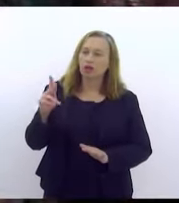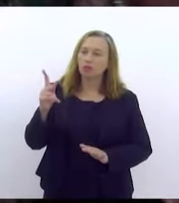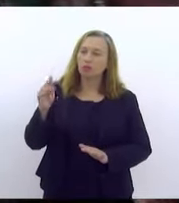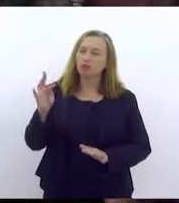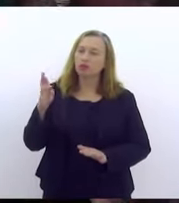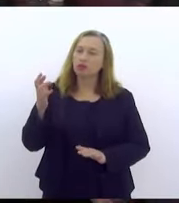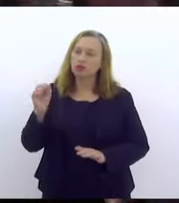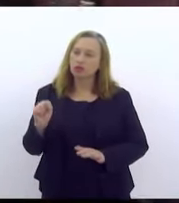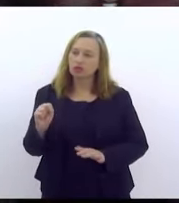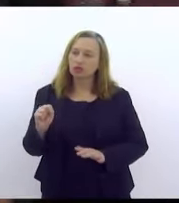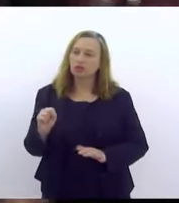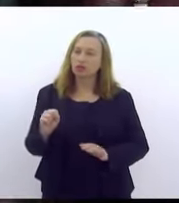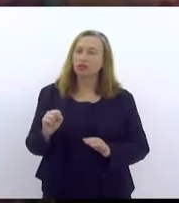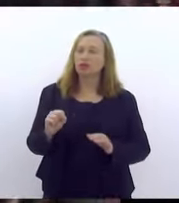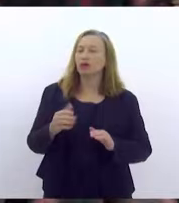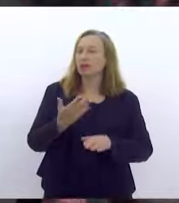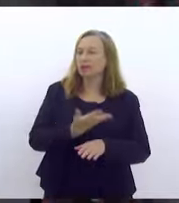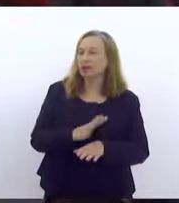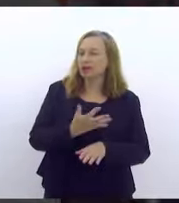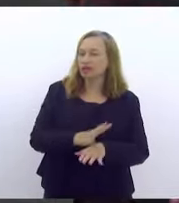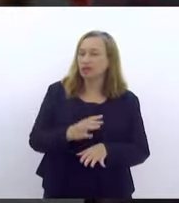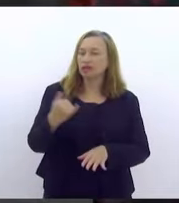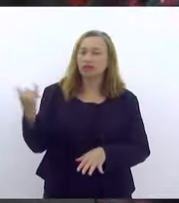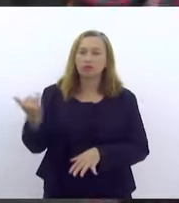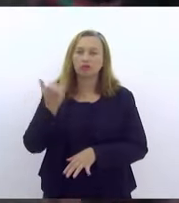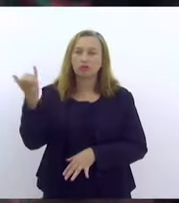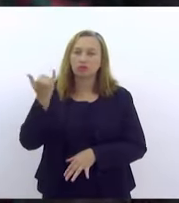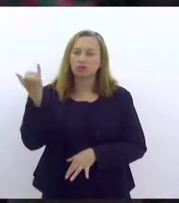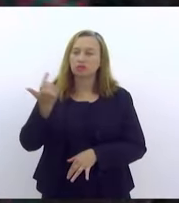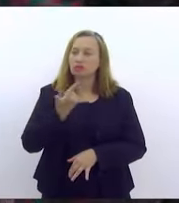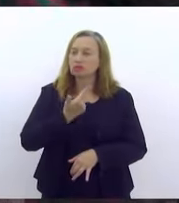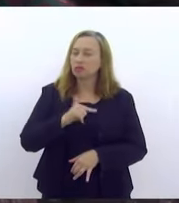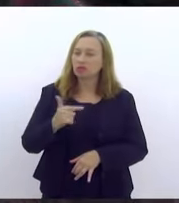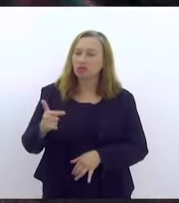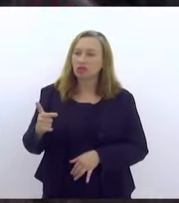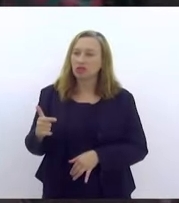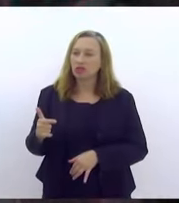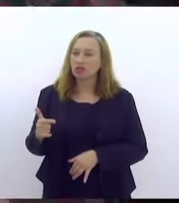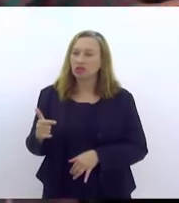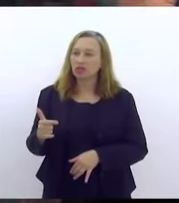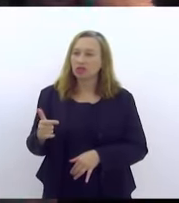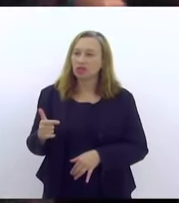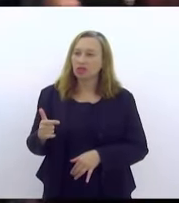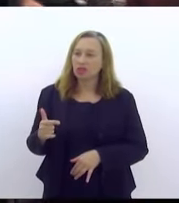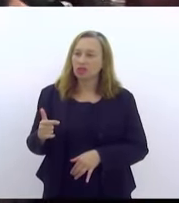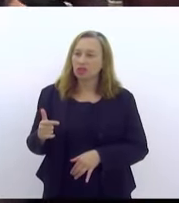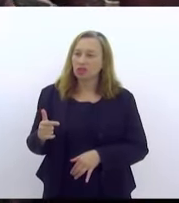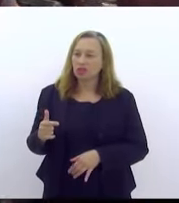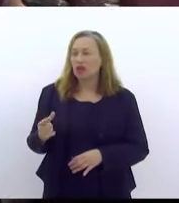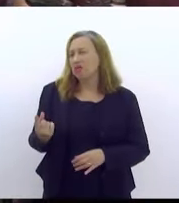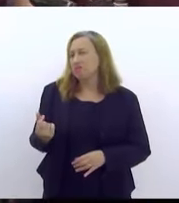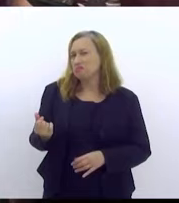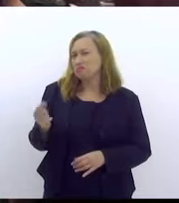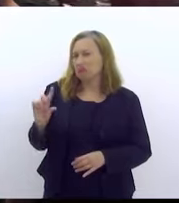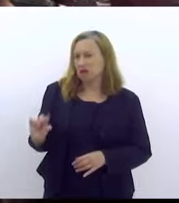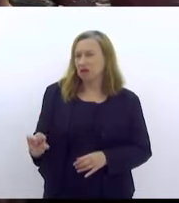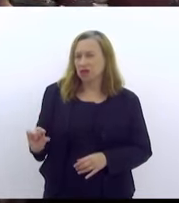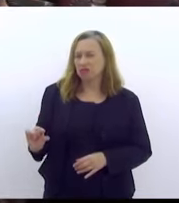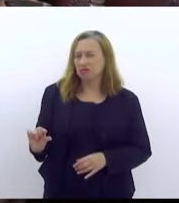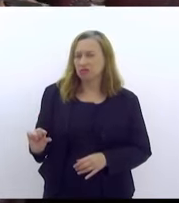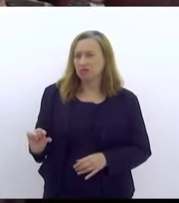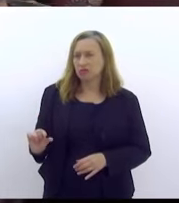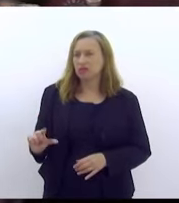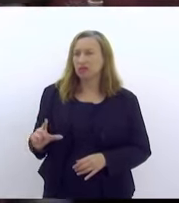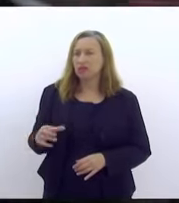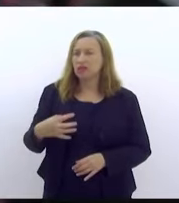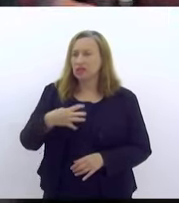prática milenar, é uma prática que não tem, que é barata em relação a outros tipos de tratamento, mas você tem uma dor.